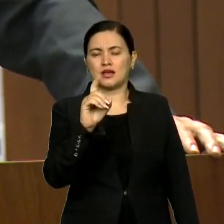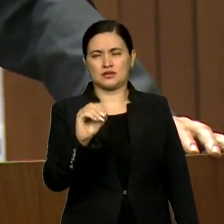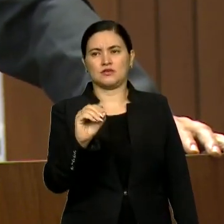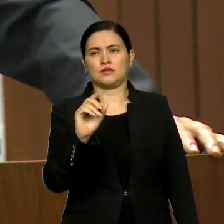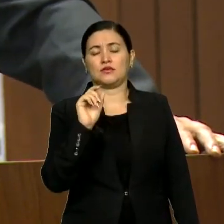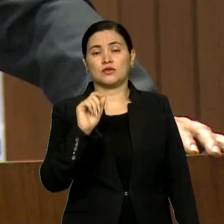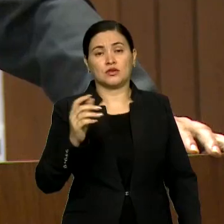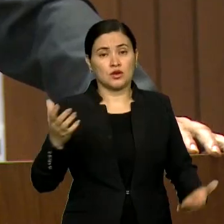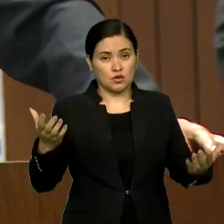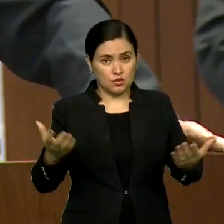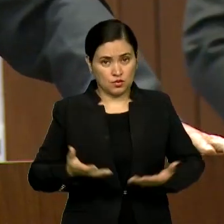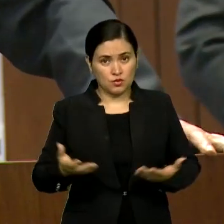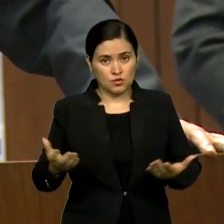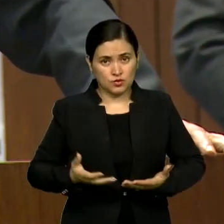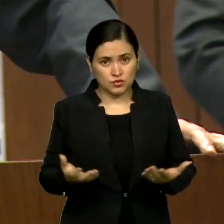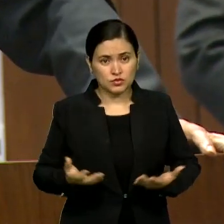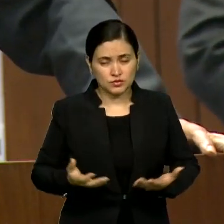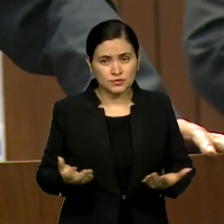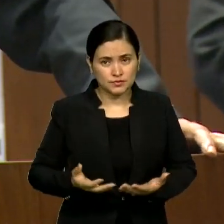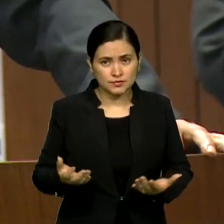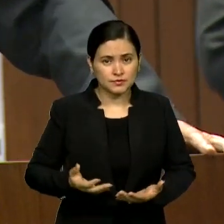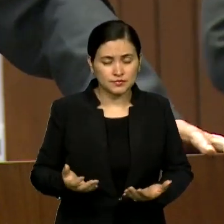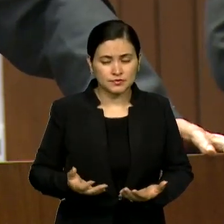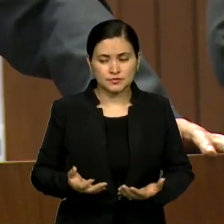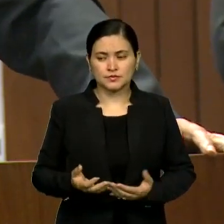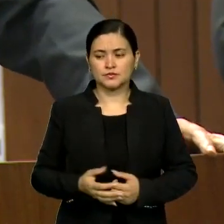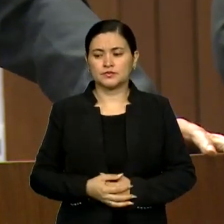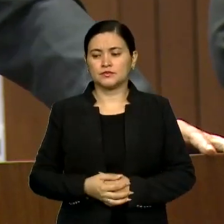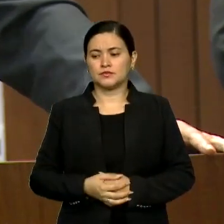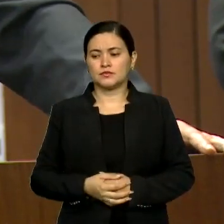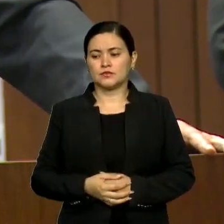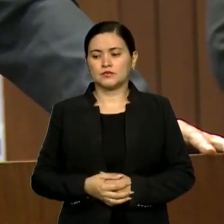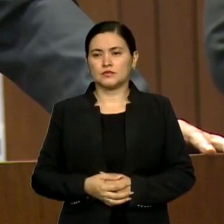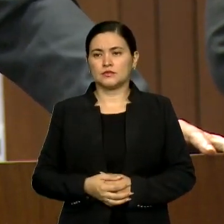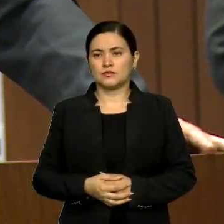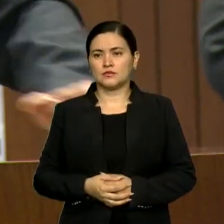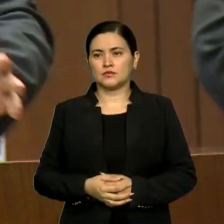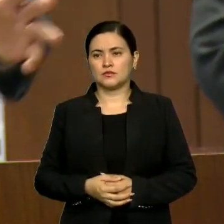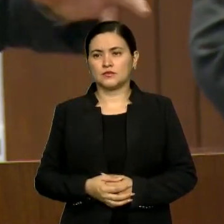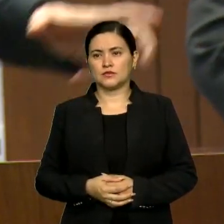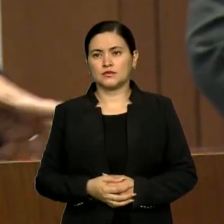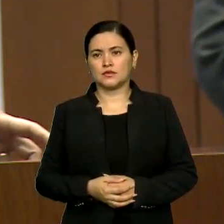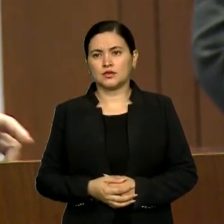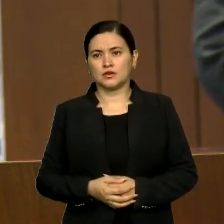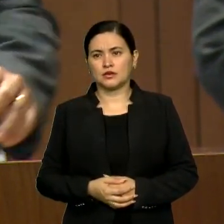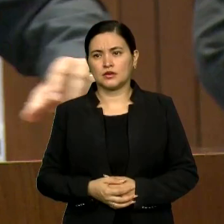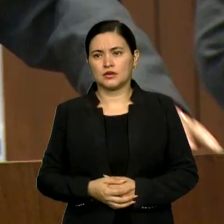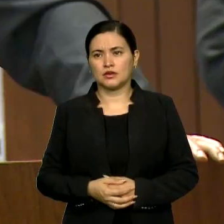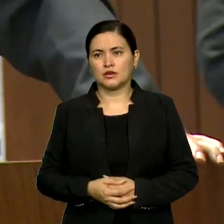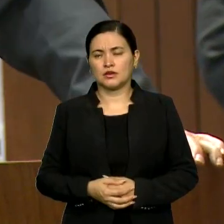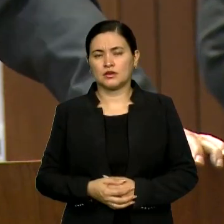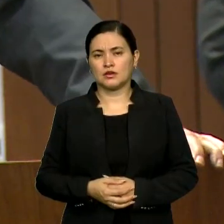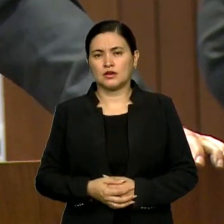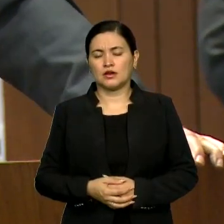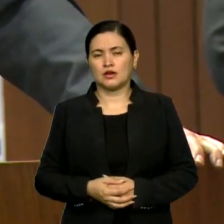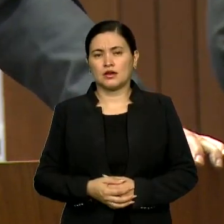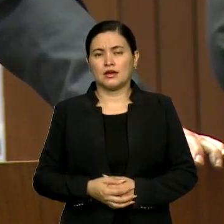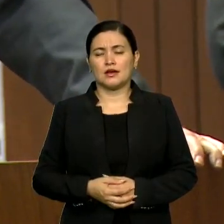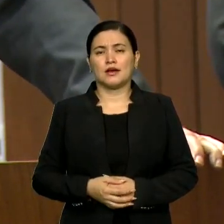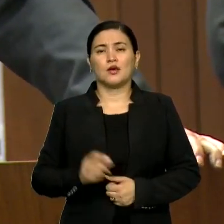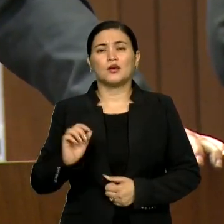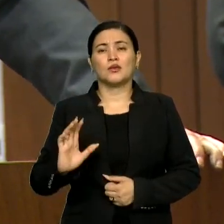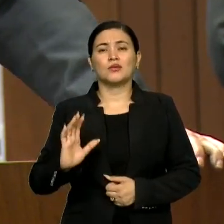é objeto de ação e de reversão das suas matas